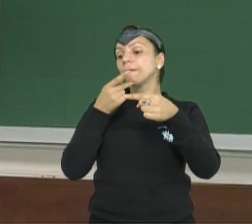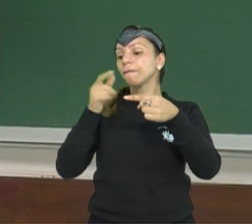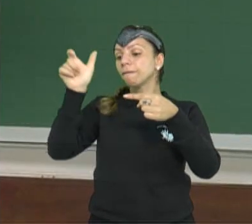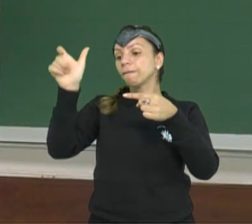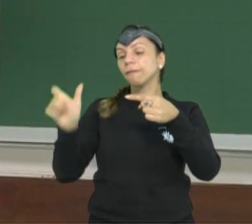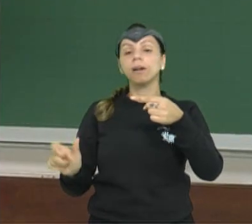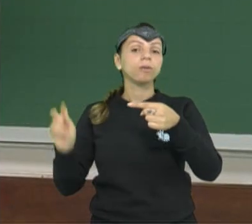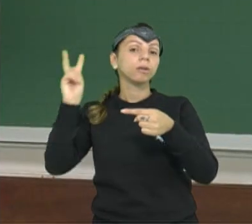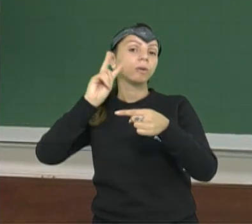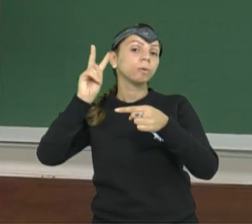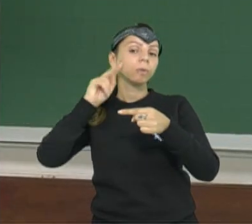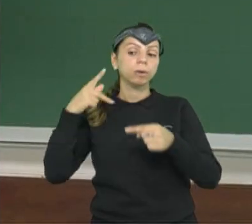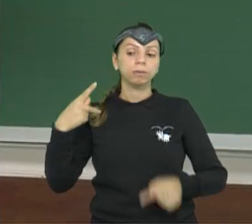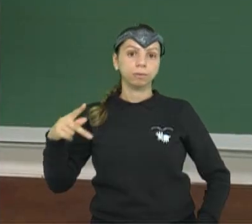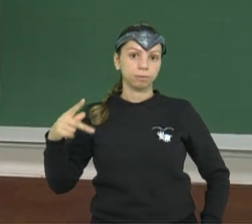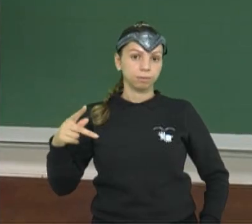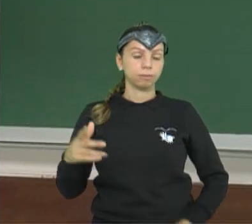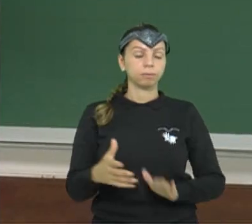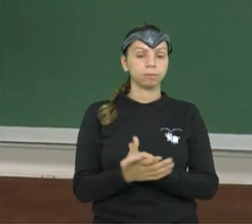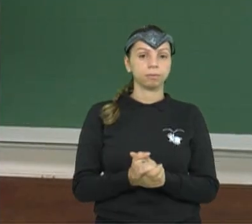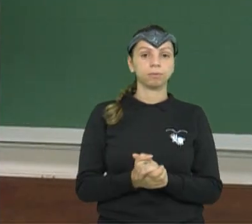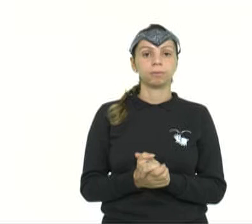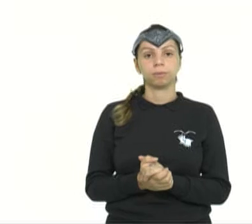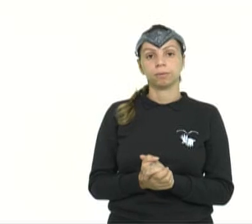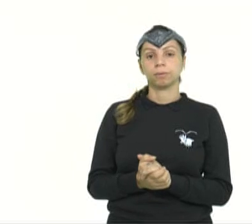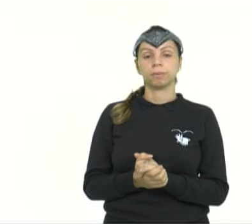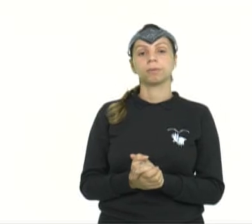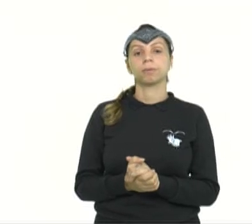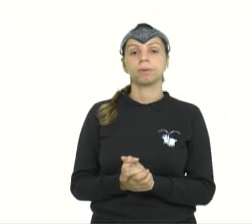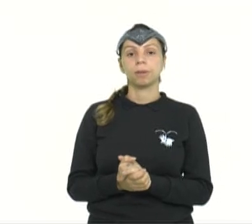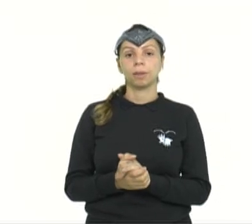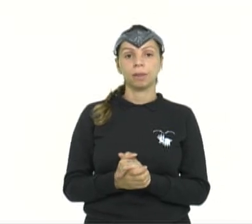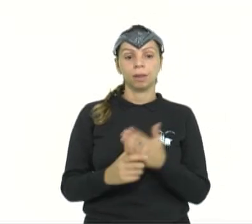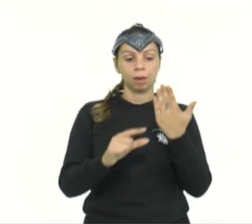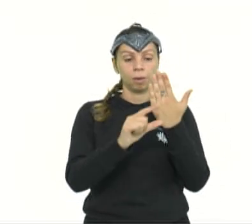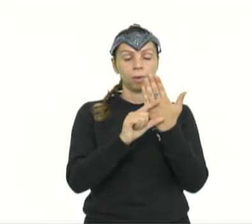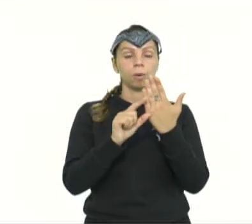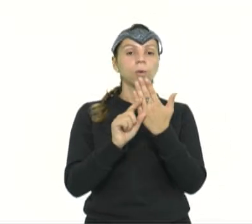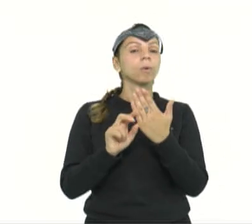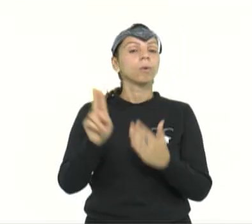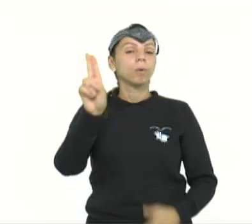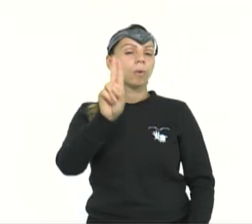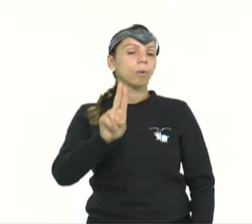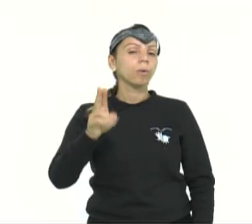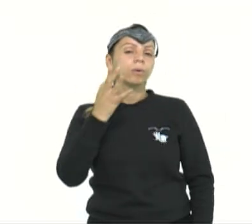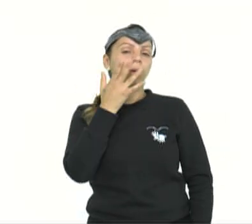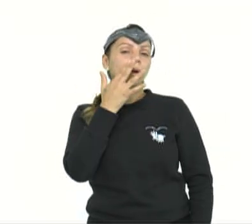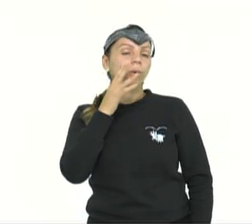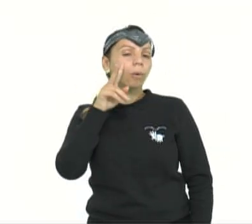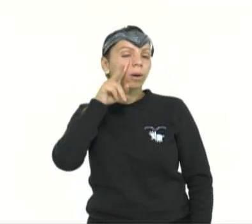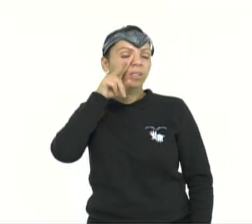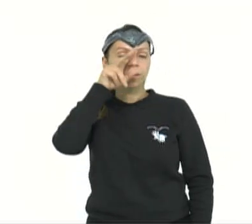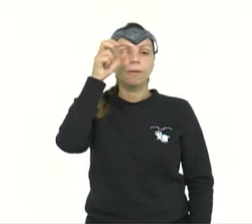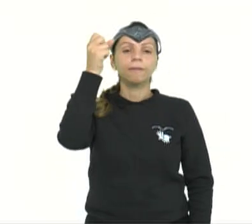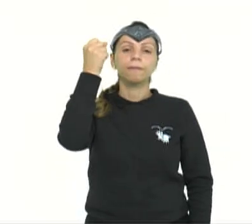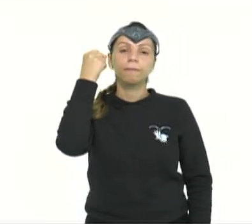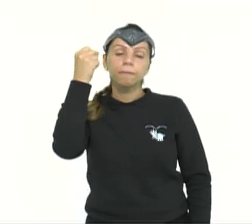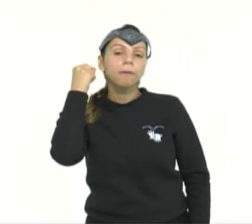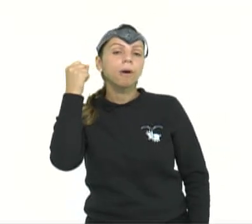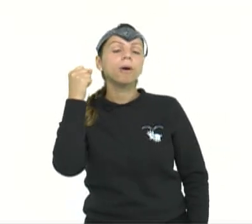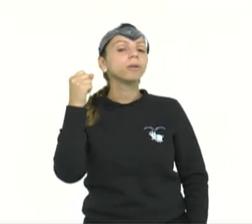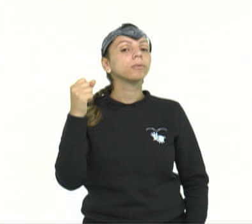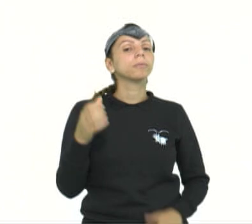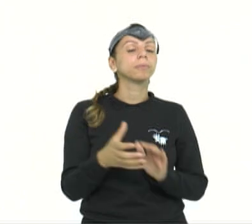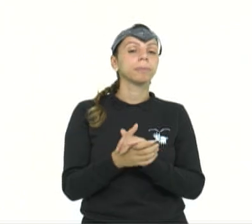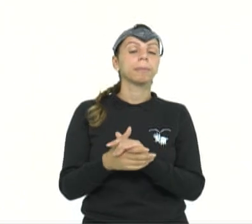acabou de contar para nós. O artista, ele utiliza cores vibrantes em seu livro para dar o tom